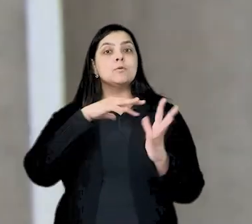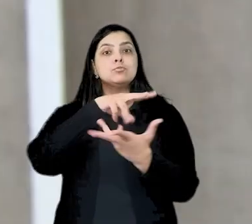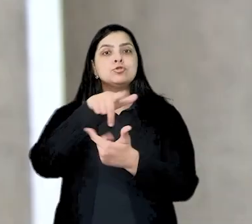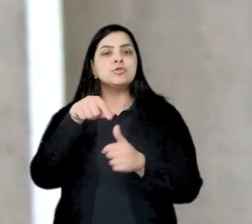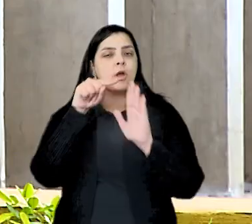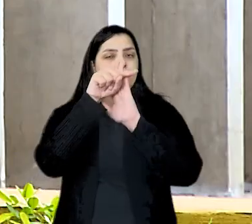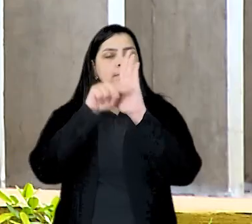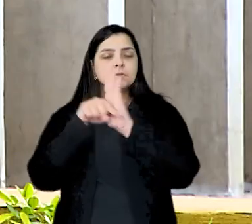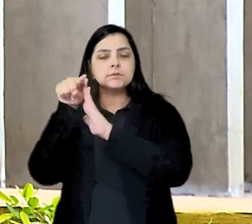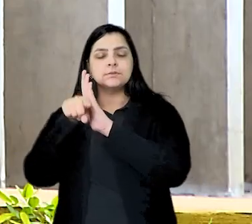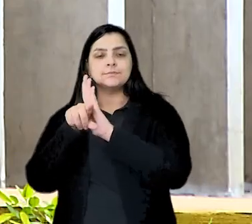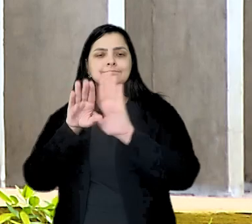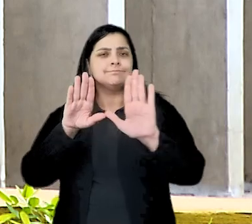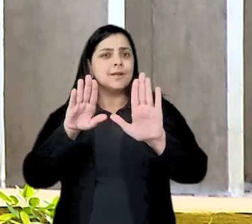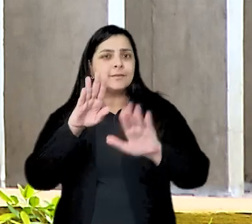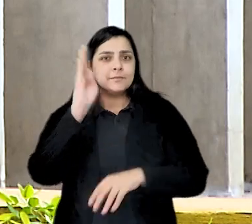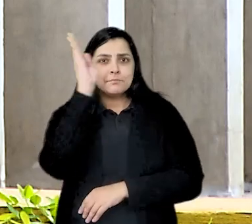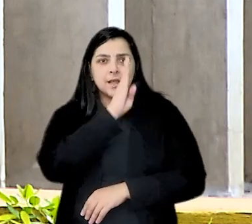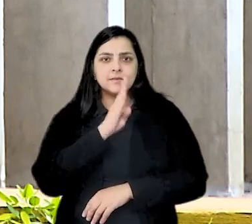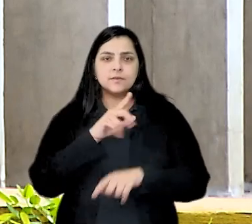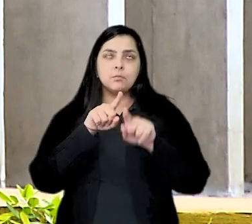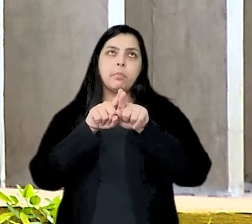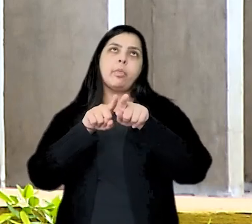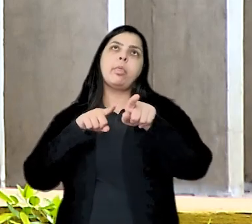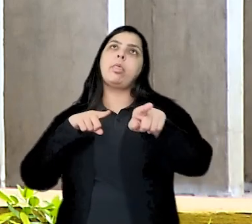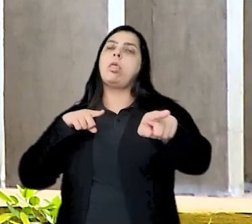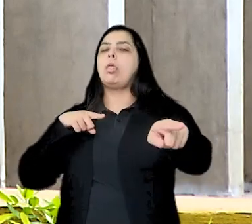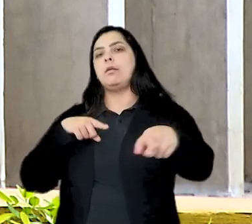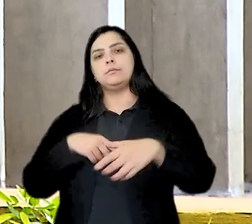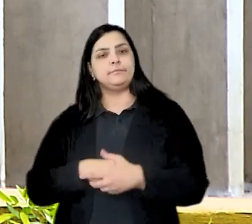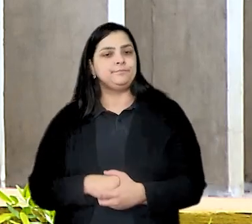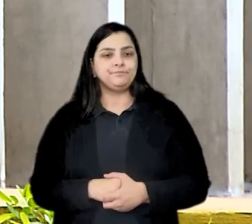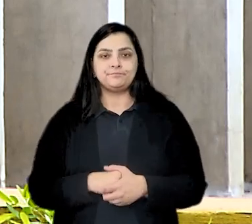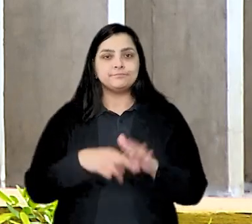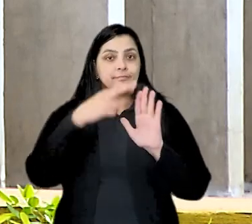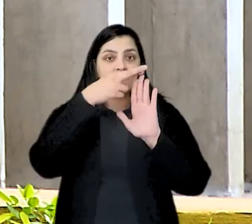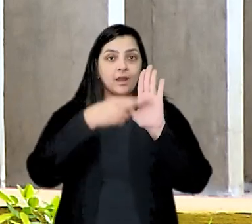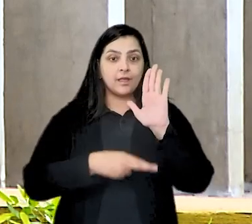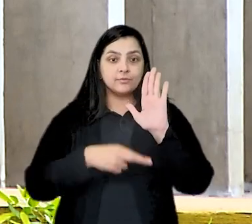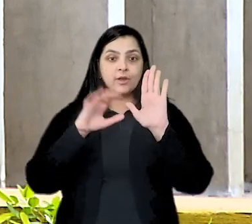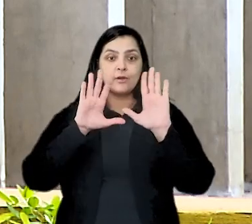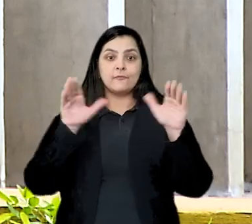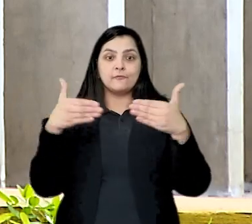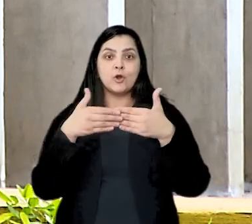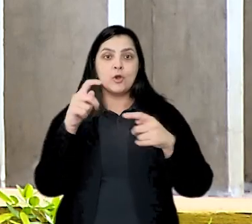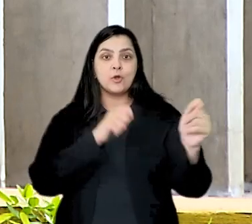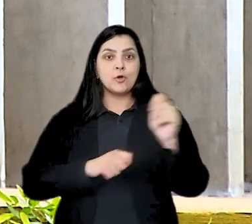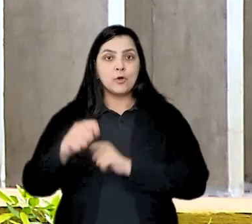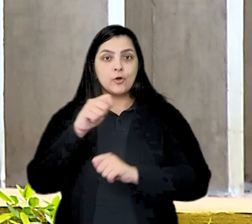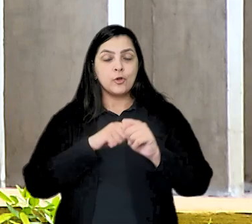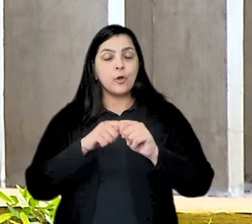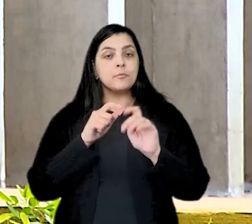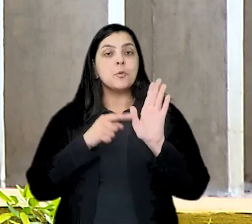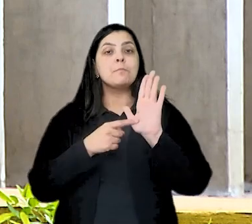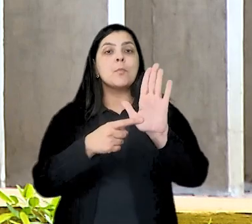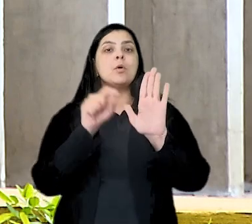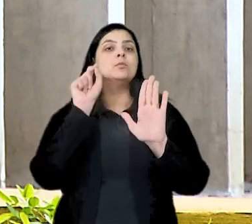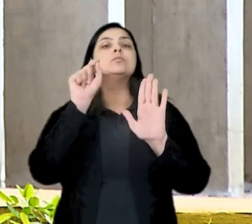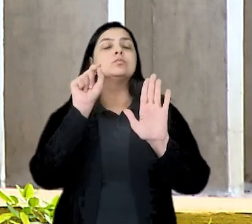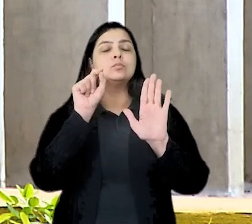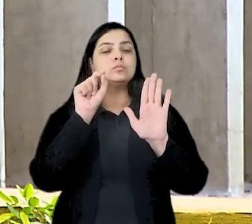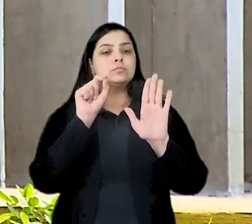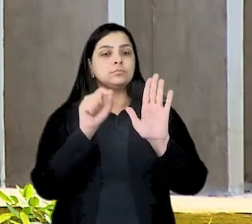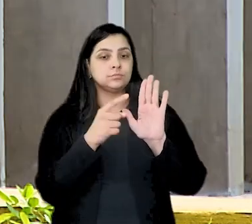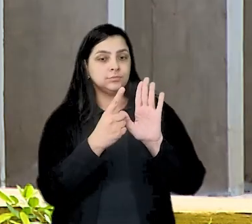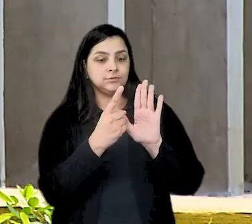Banco Mundial. Mas o Brasil ainda está longe dessa realidade. O último relatório do Fórum Econômico Mundial apontou